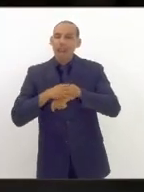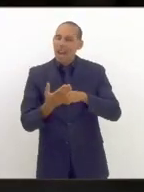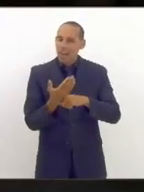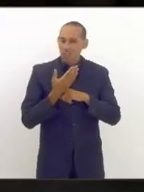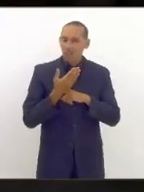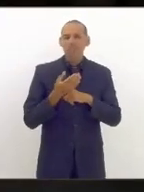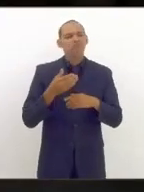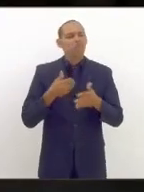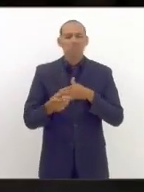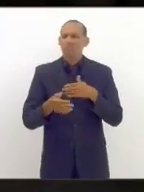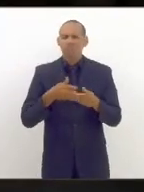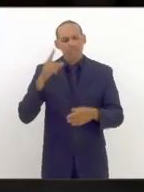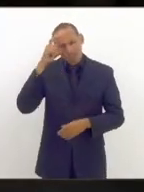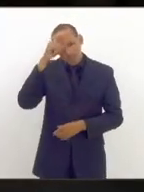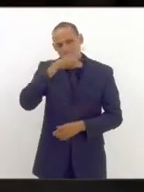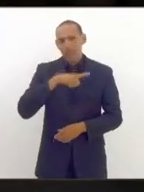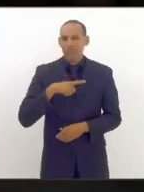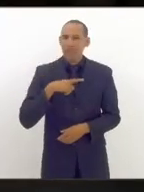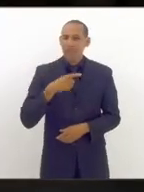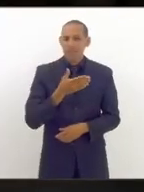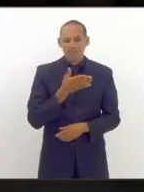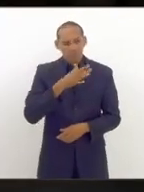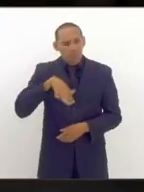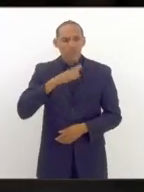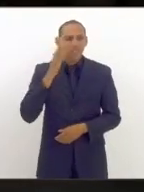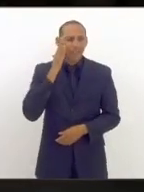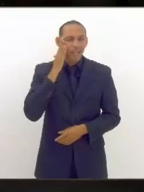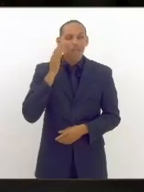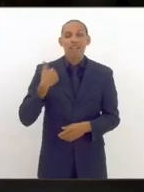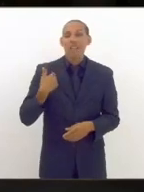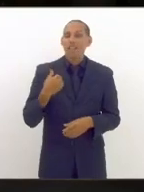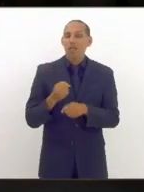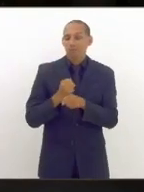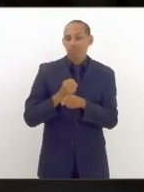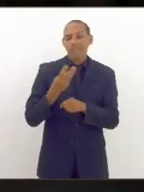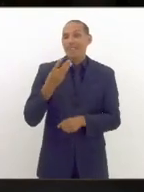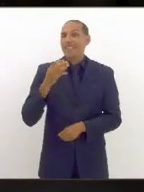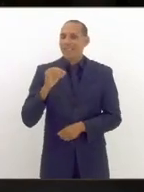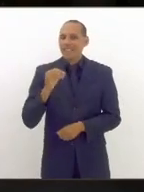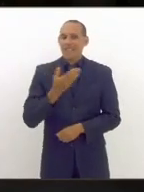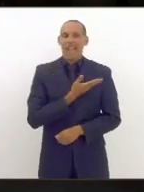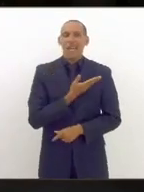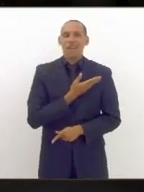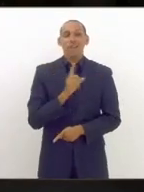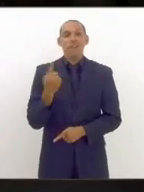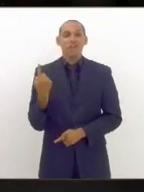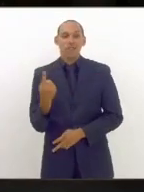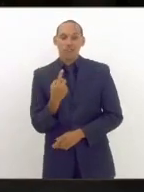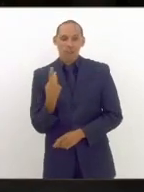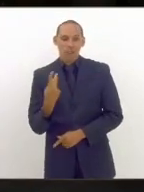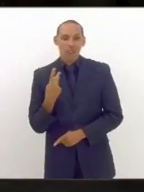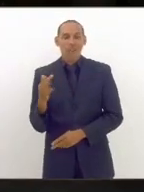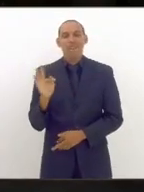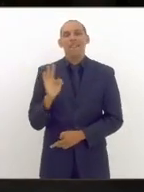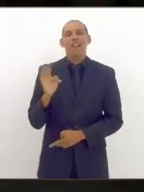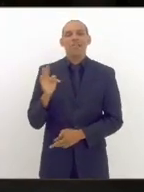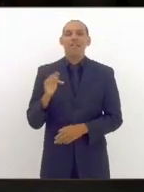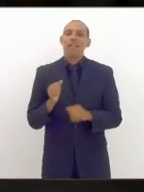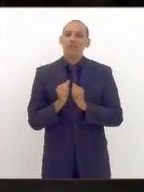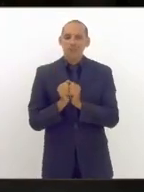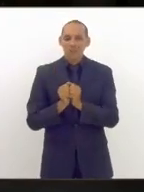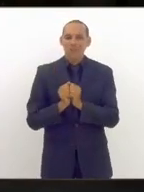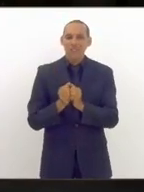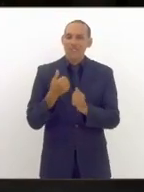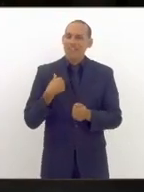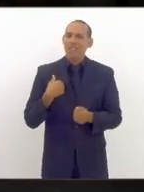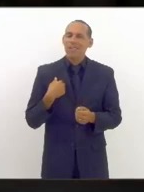dificuldades. Todos sabem, acho que muitos sabem, sou amigo do Alexandre há 30 anos, a gente é amigo de faculdade. E eu só aceitei esse desafio porque era com